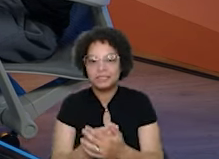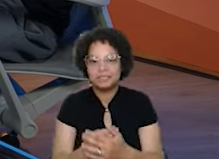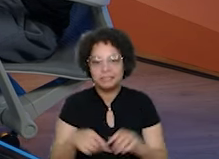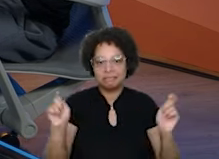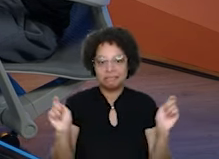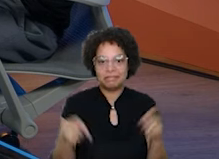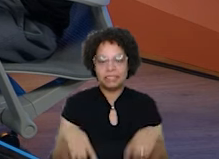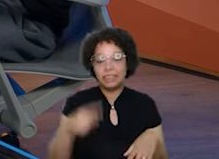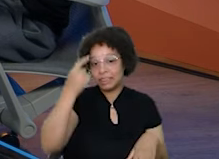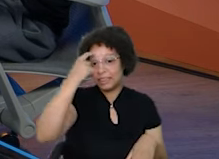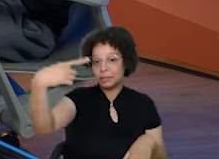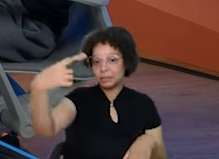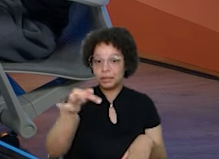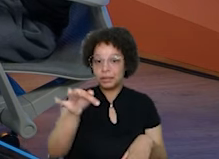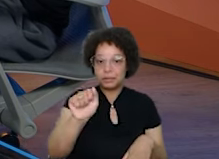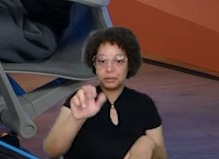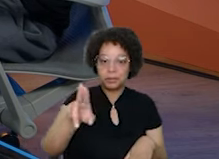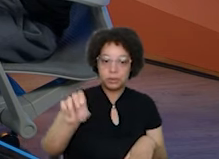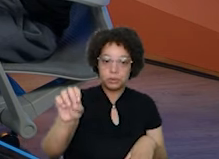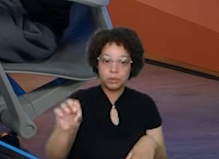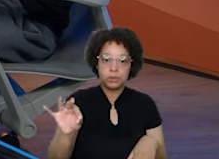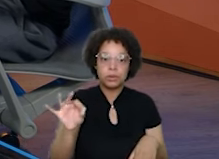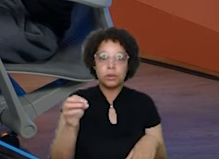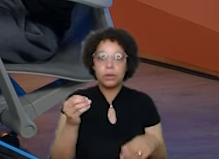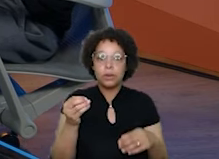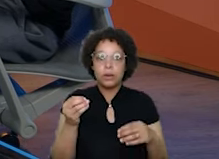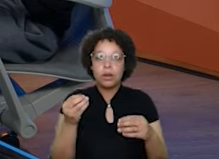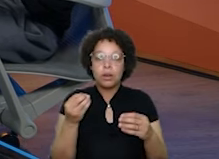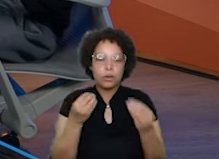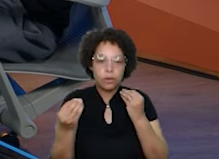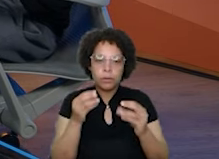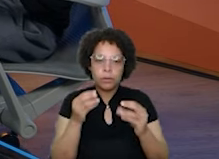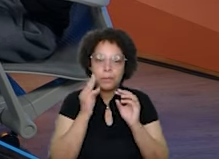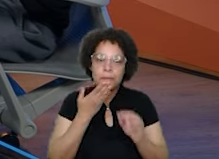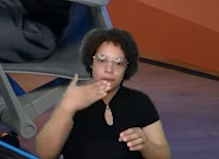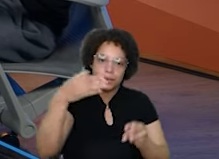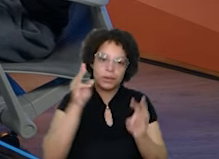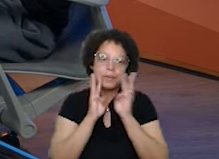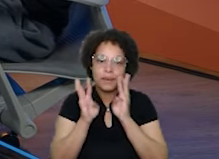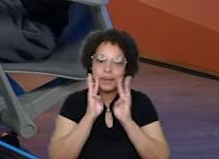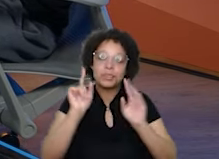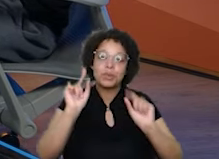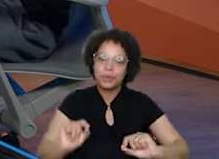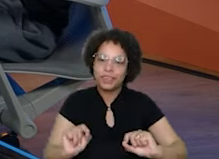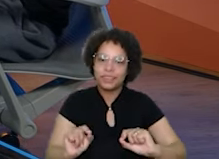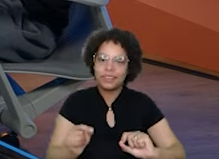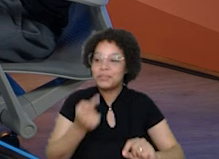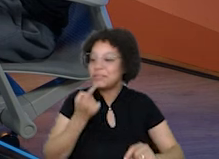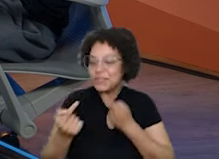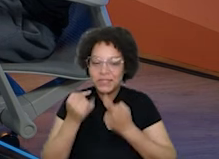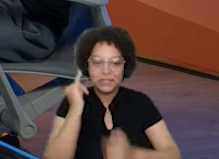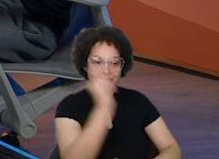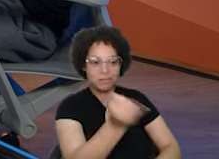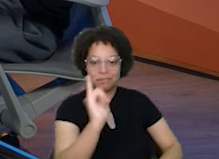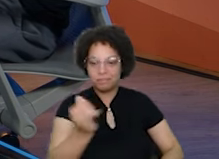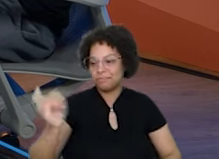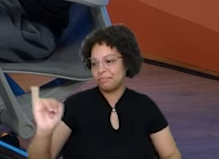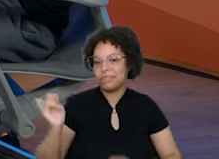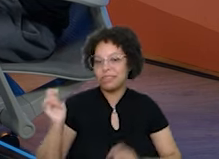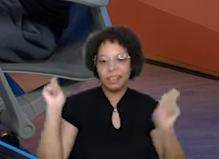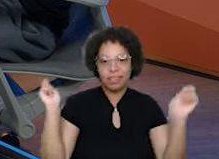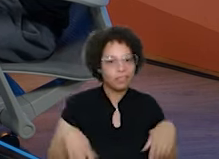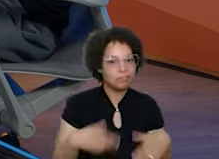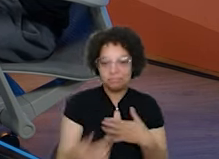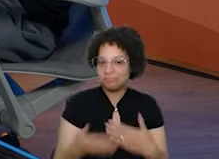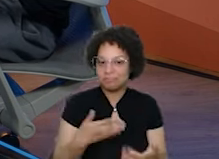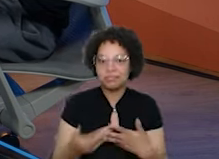que existe na minha opinião o melhor marketing do mundo é o boca a boca né seja ele presencial ou digital né que por exemplo